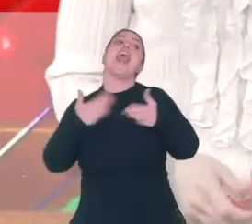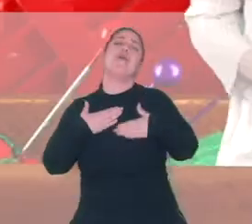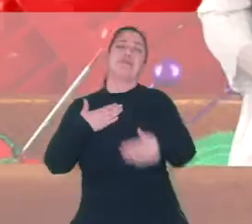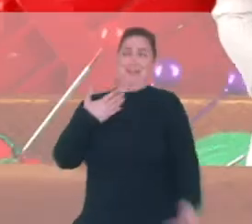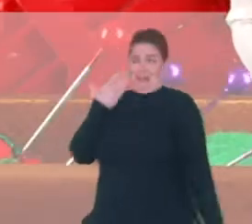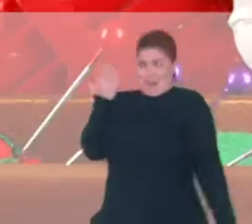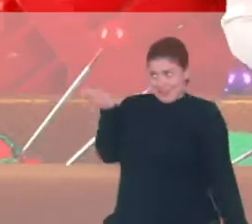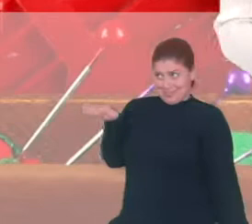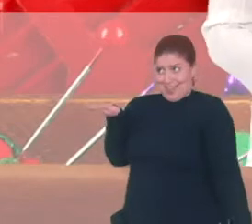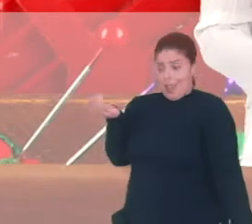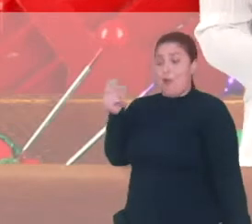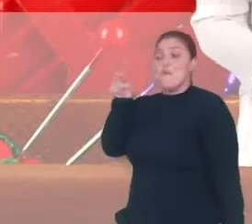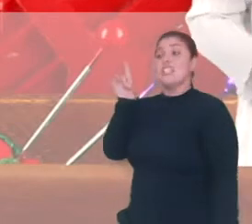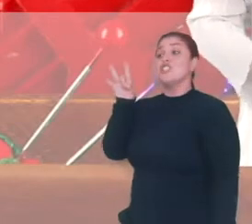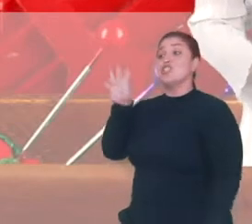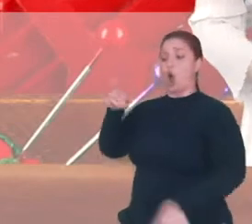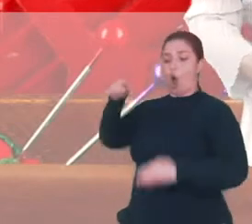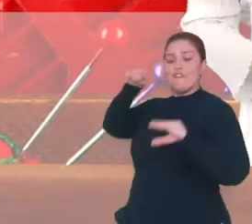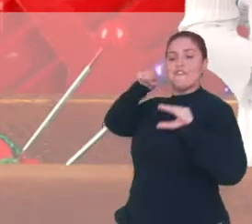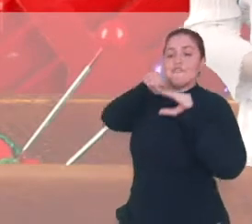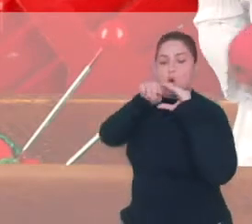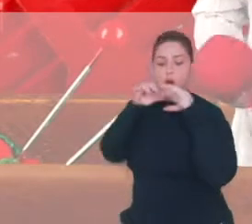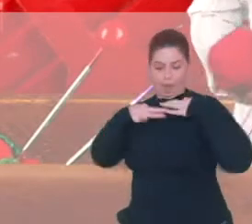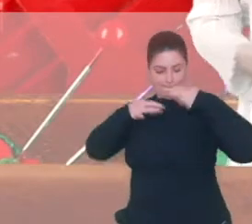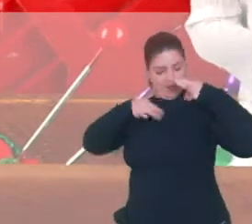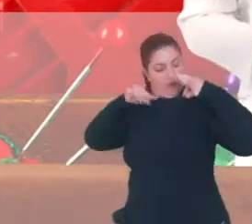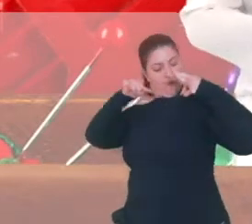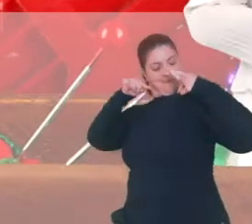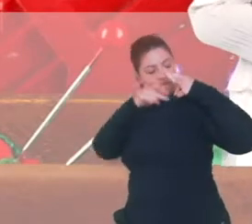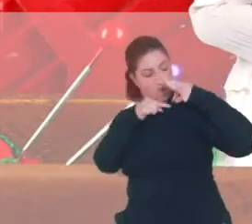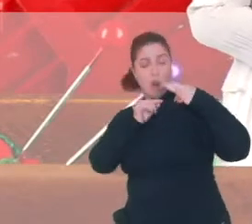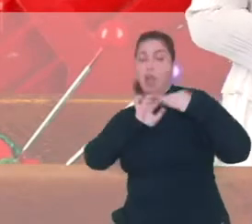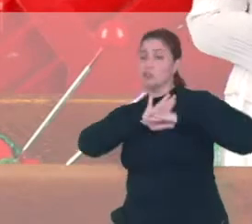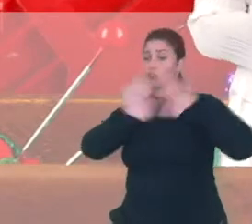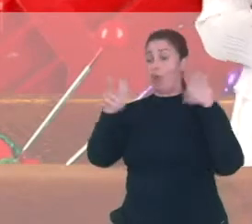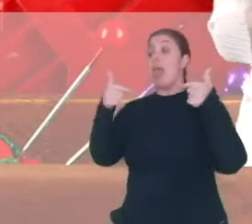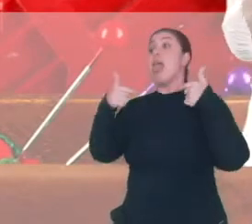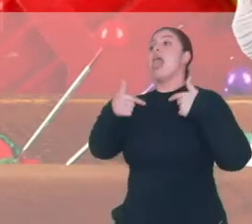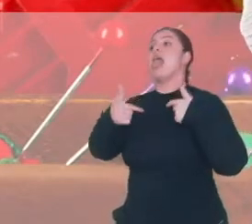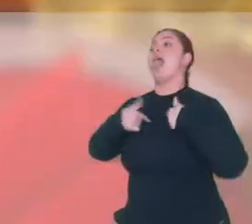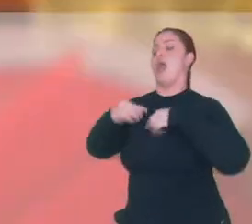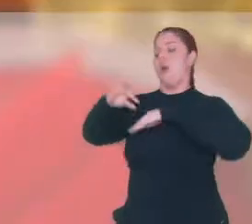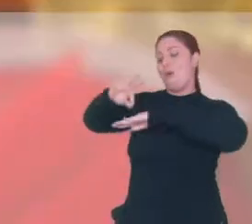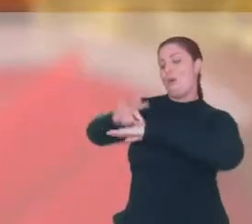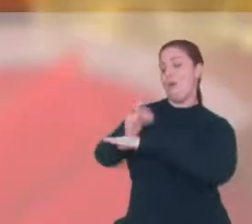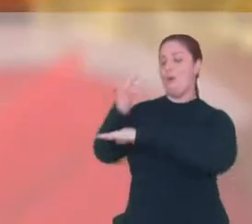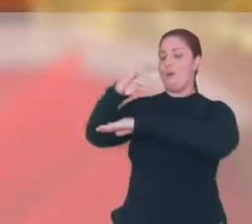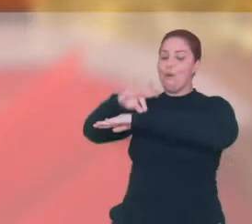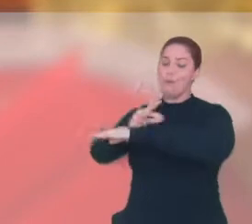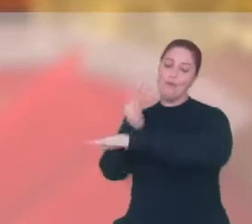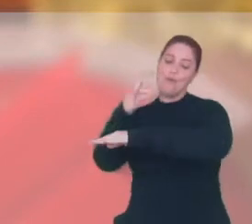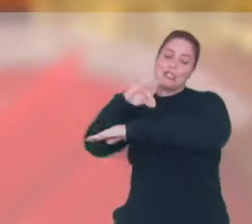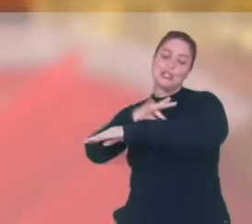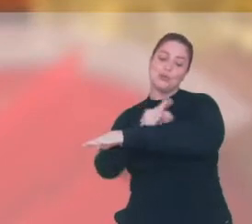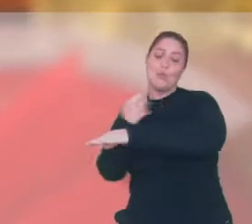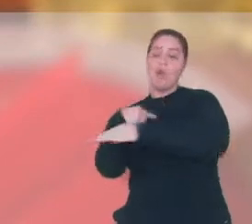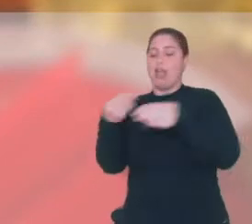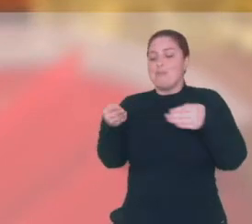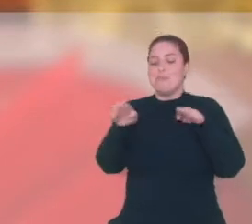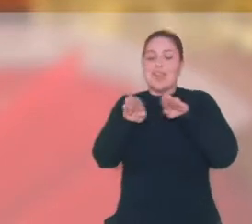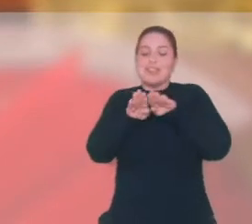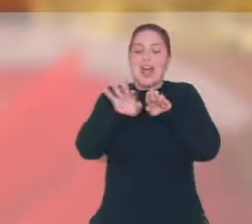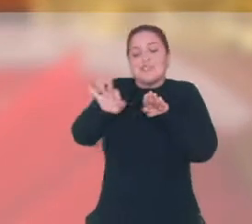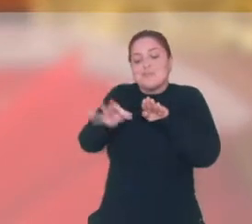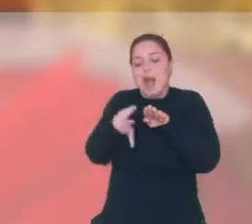Você? Você apenas fura o pano, nada mais. Sou eu que costuro. Prendo um pedaço de tecido ao